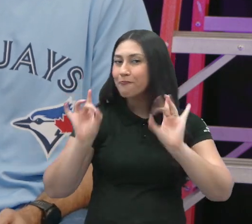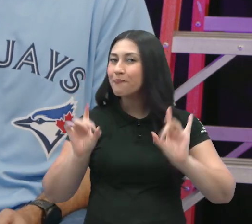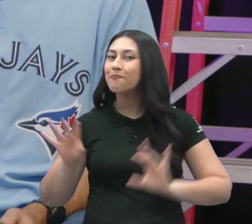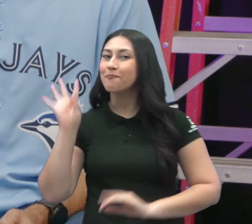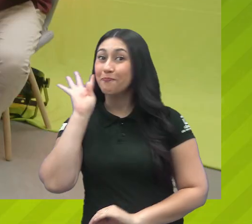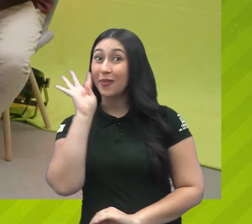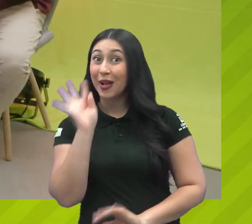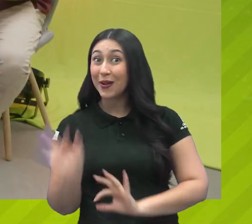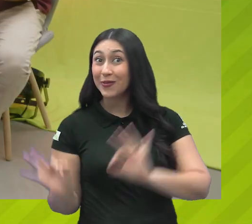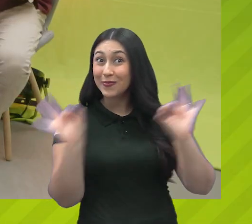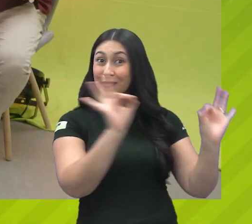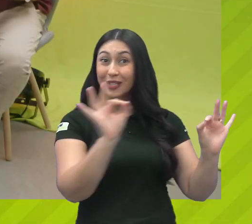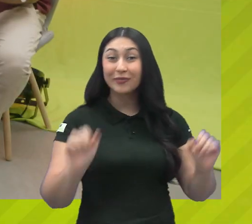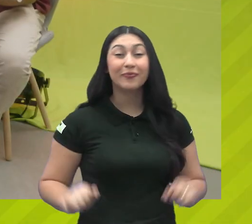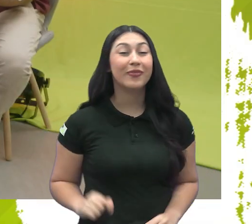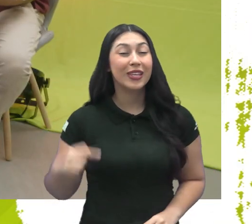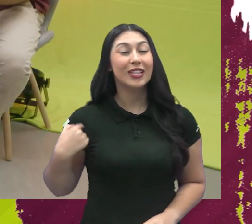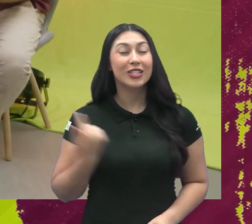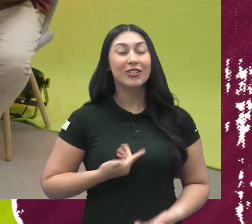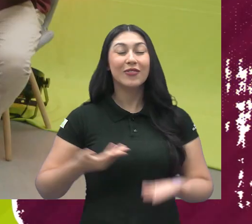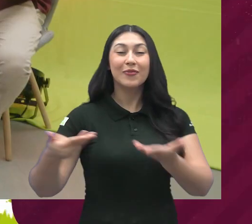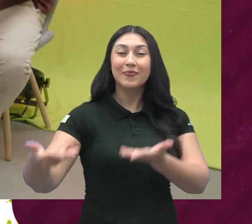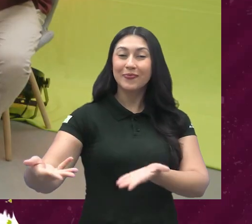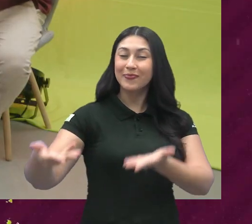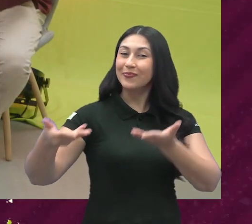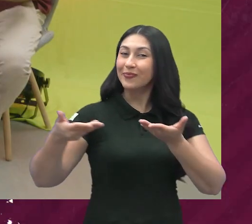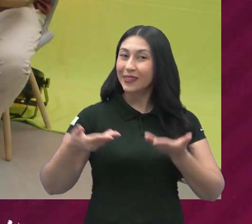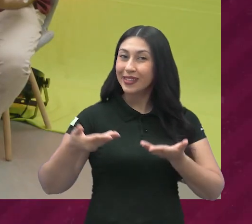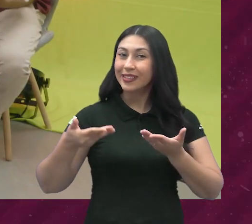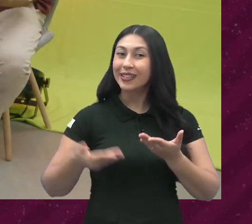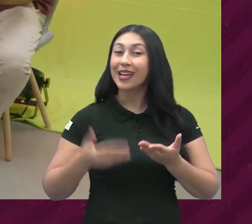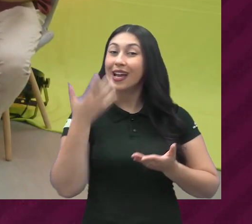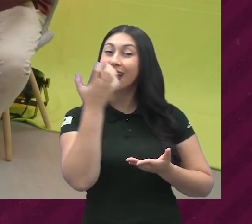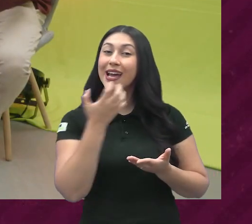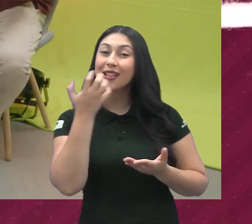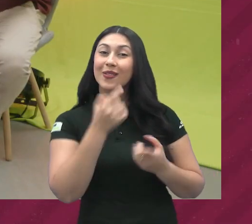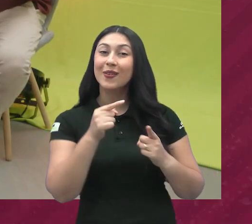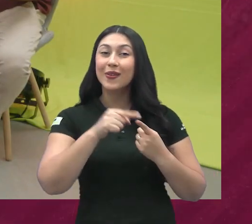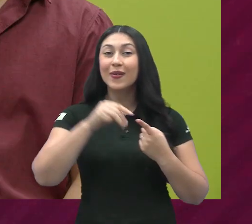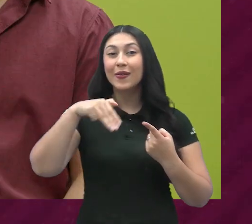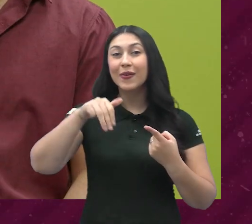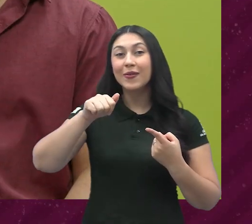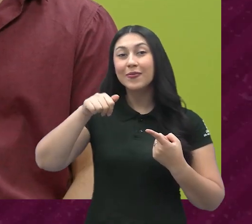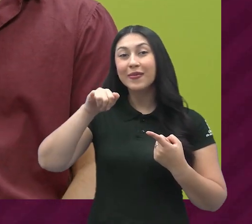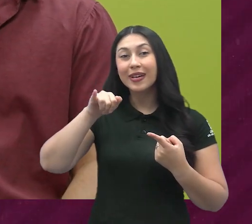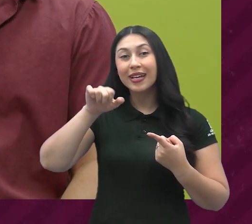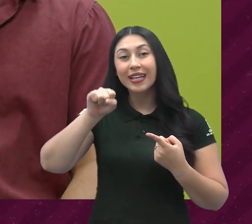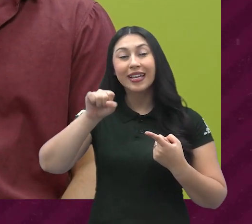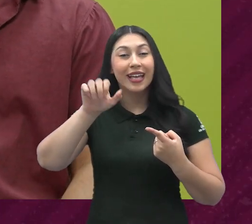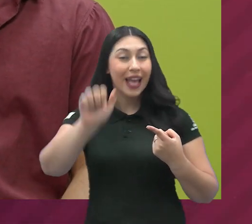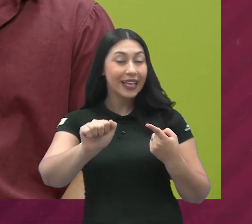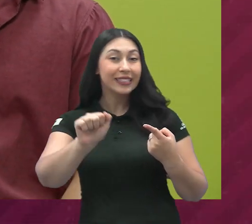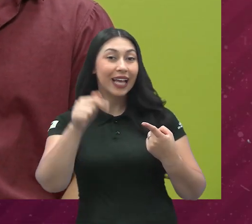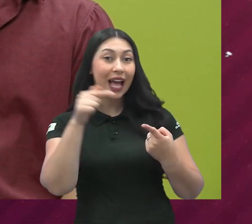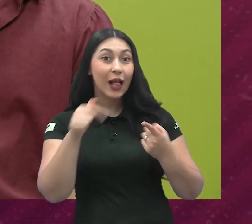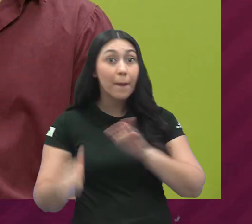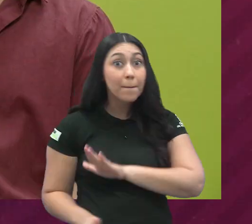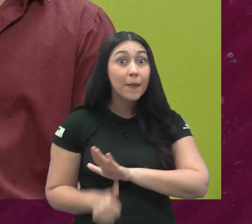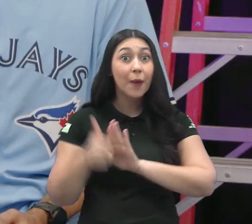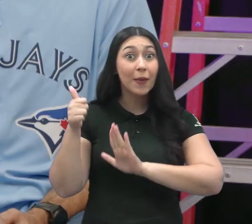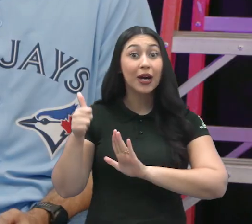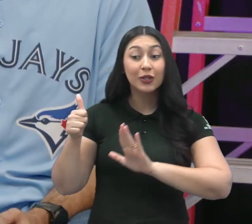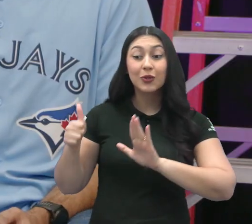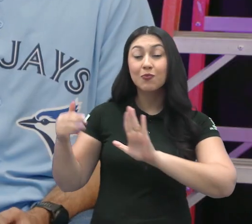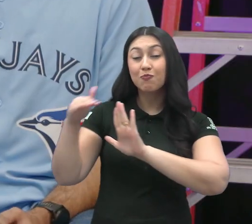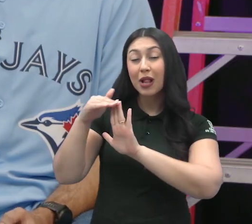legais. Confere aí. Nós vamos receber hoje, aqui no Conexão Cultura, a cantora Maísa Ohashi, que está lançando o seu primeiro álbum,